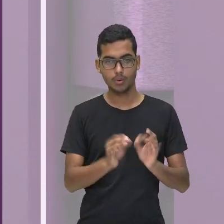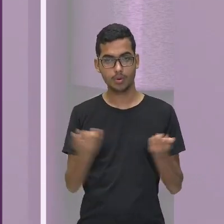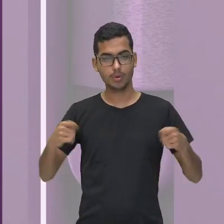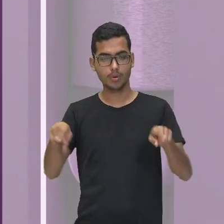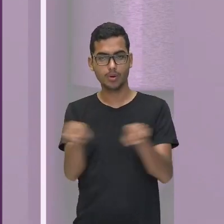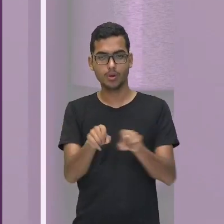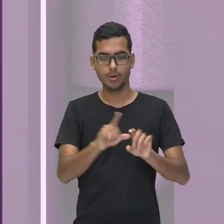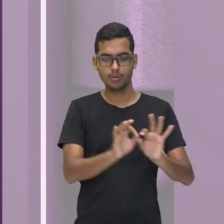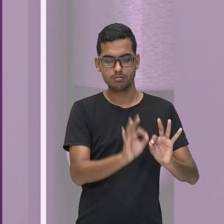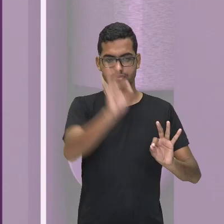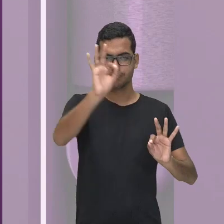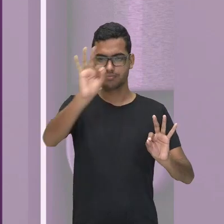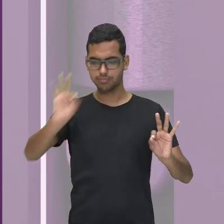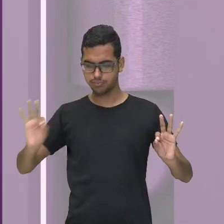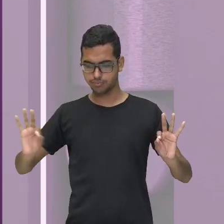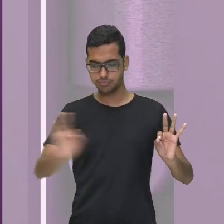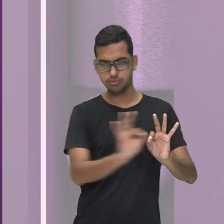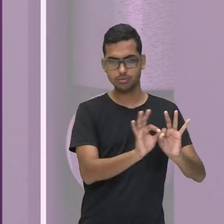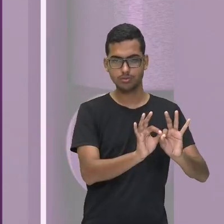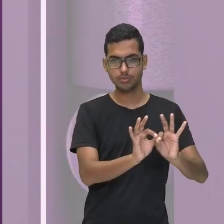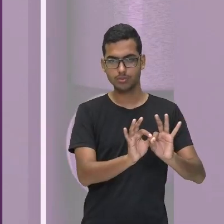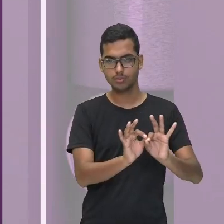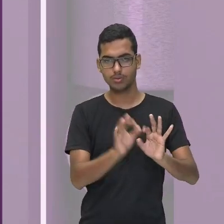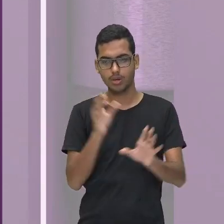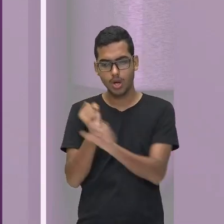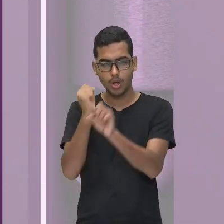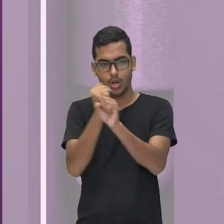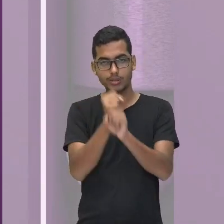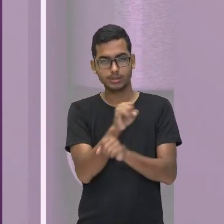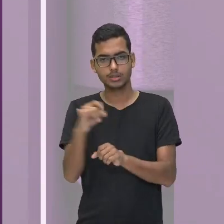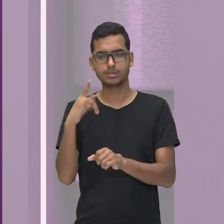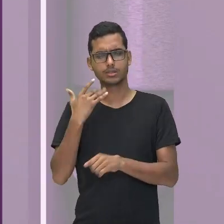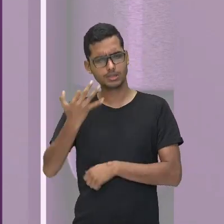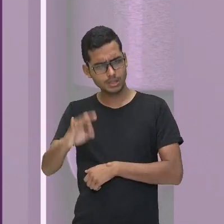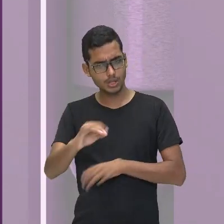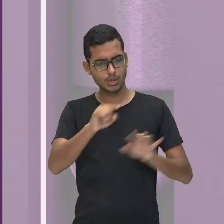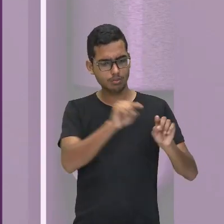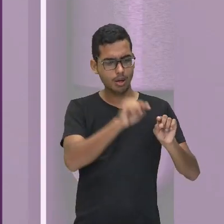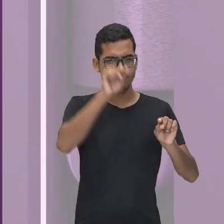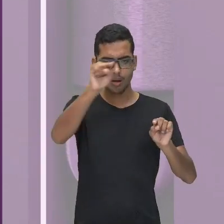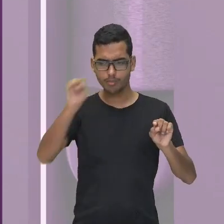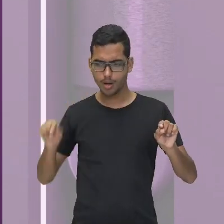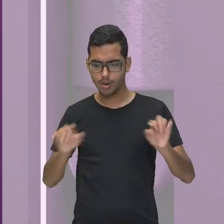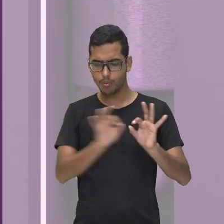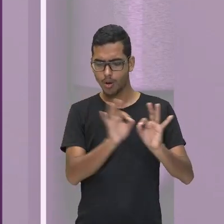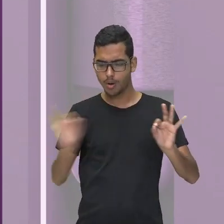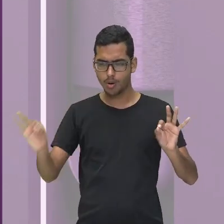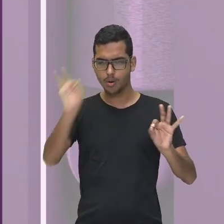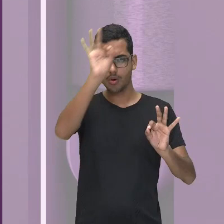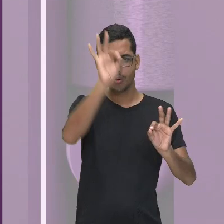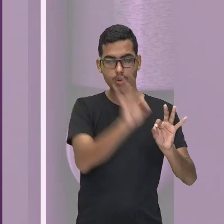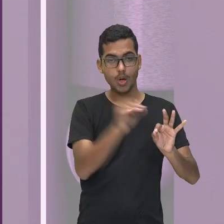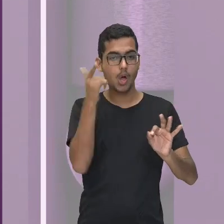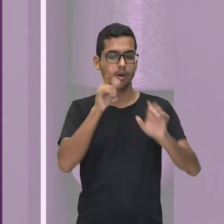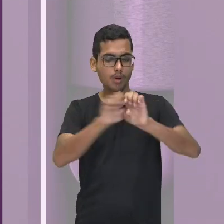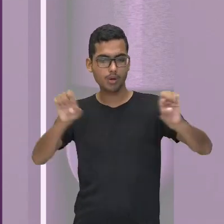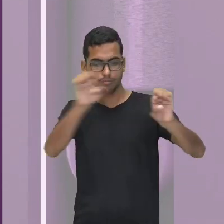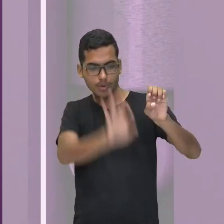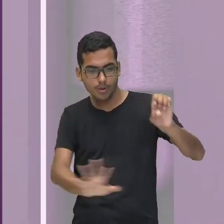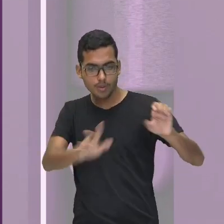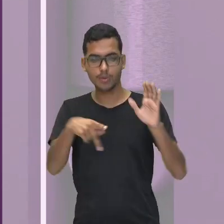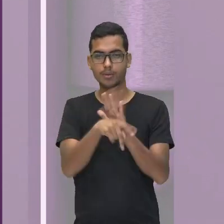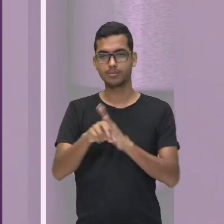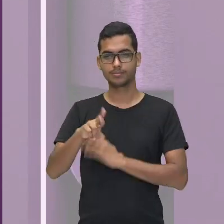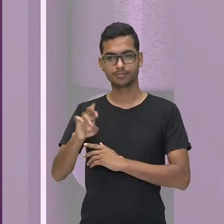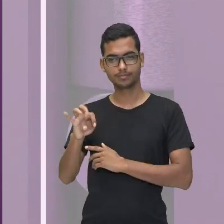desse triângulo, tá bom? E se eles estiverem alinhados, a gente vai buscar então a equação geral da reta, tá